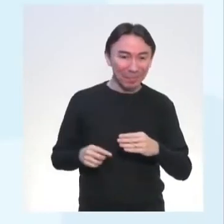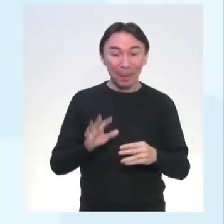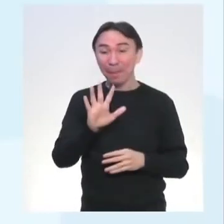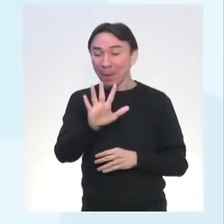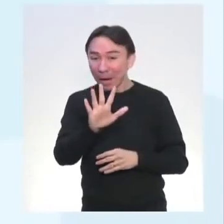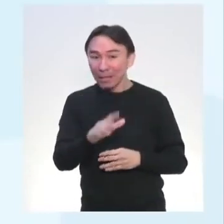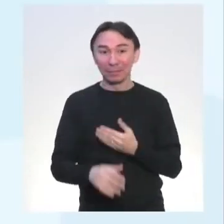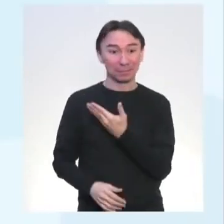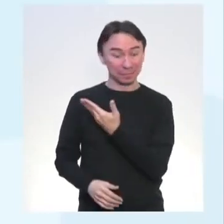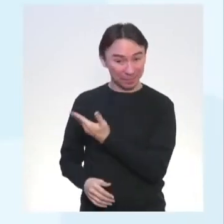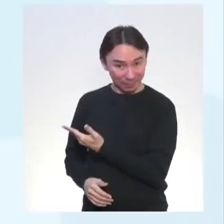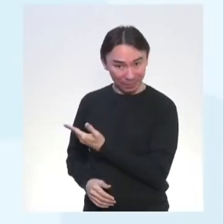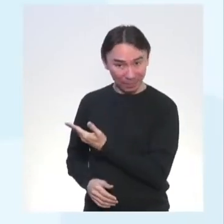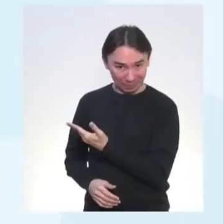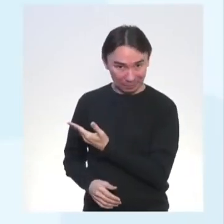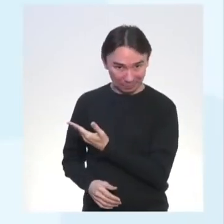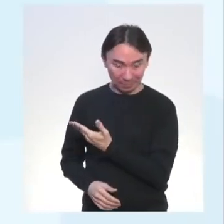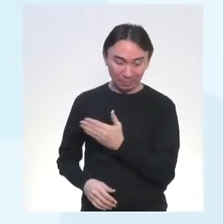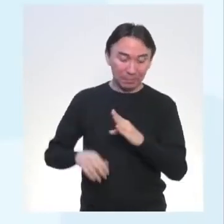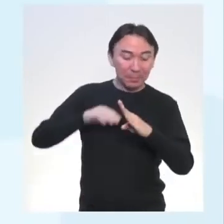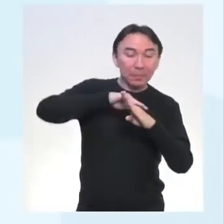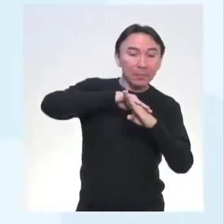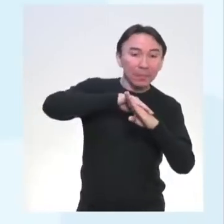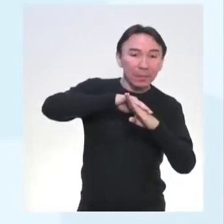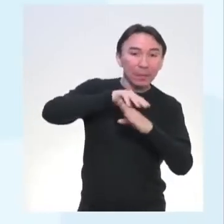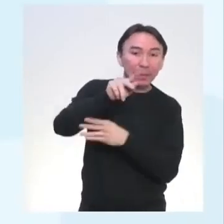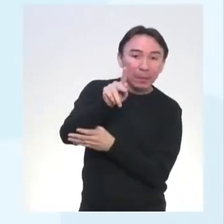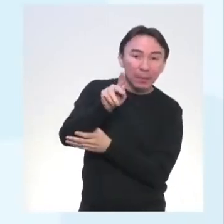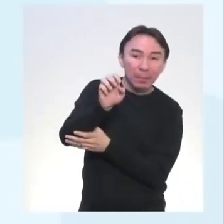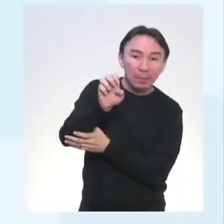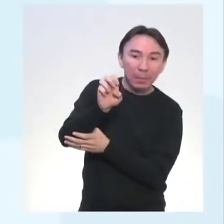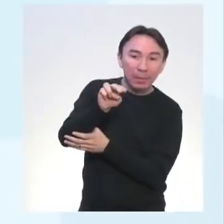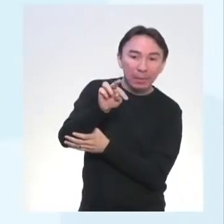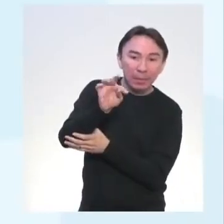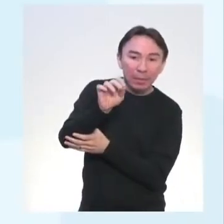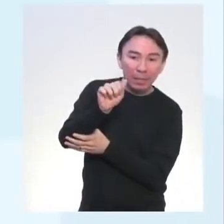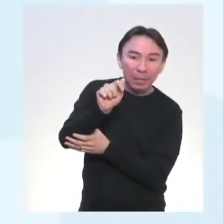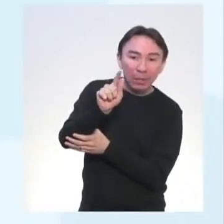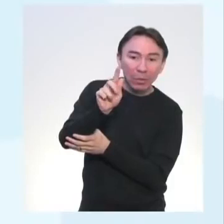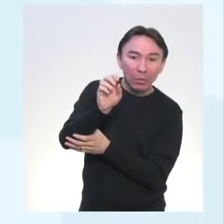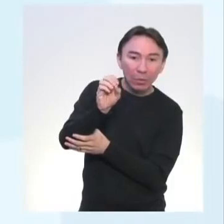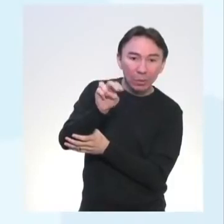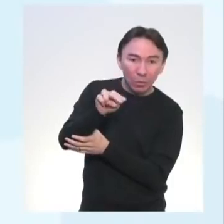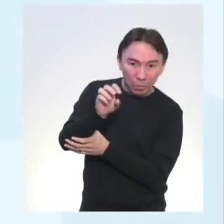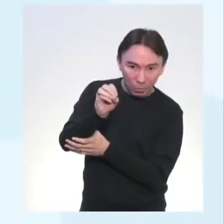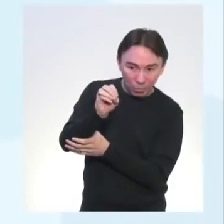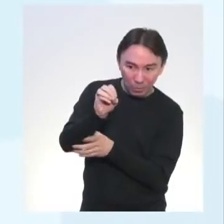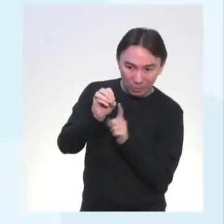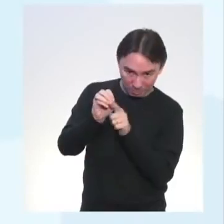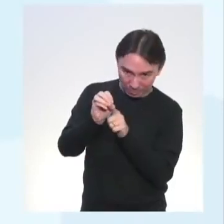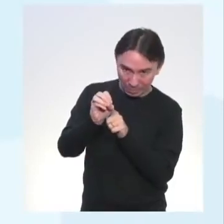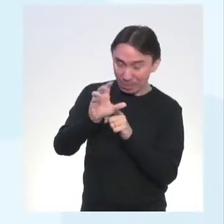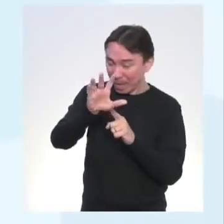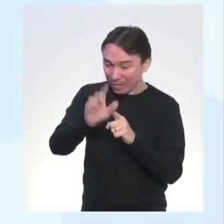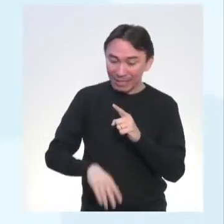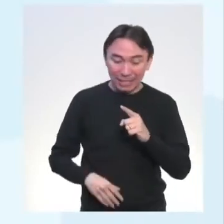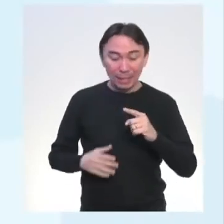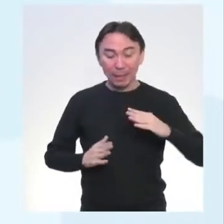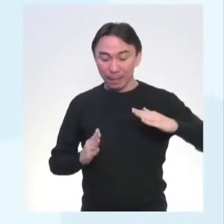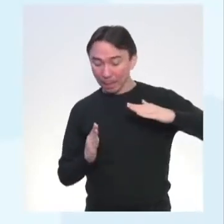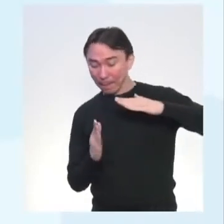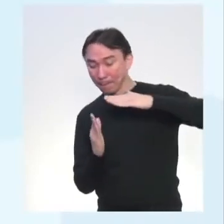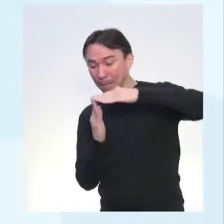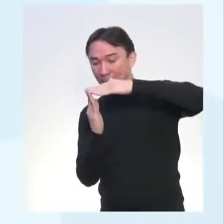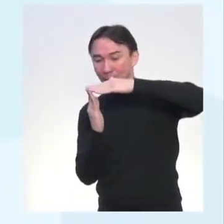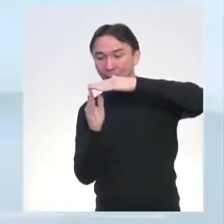retinha, tá? E aí, a gente vai dar um nome para os cantos dessa figura, Vivi. Quando a gente dá nome